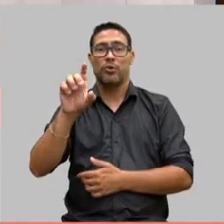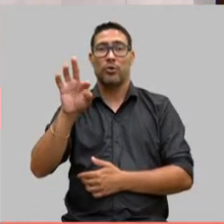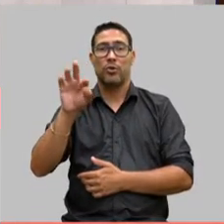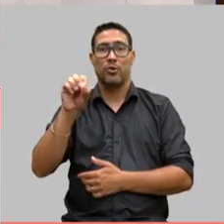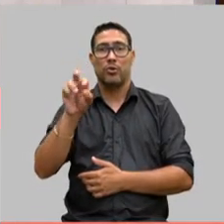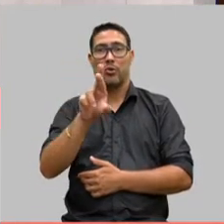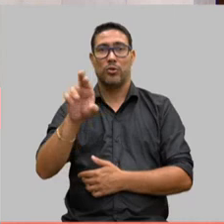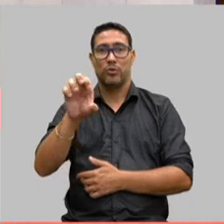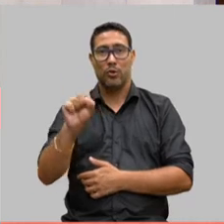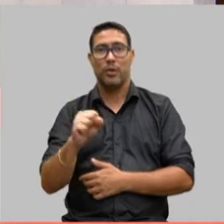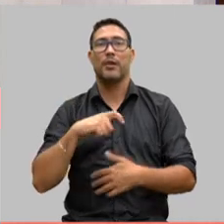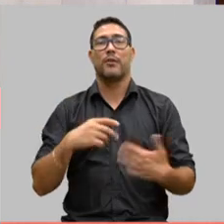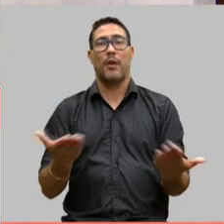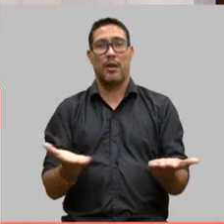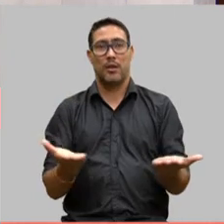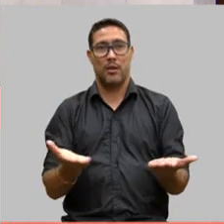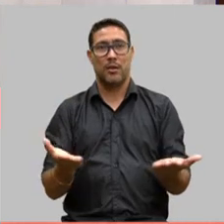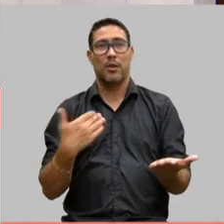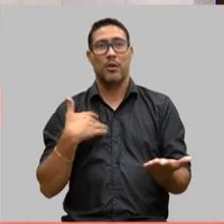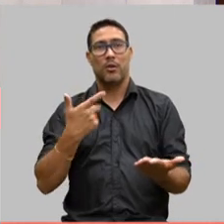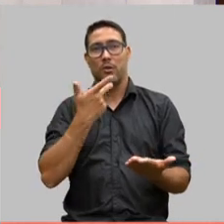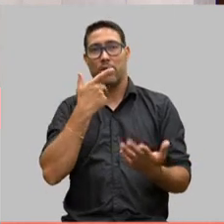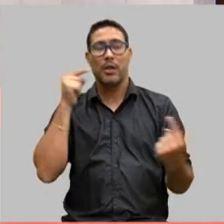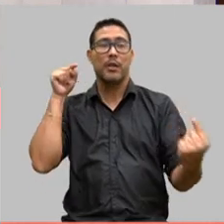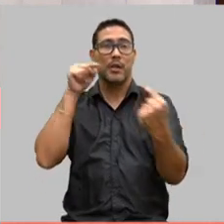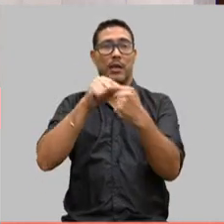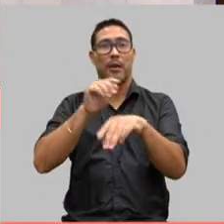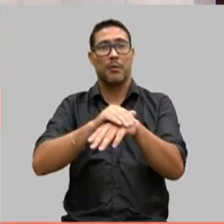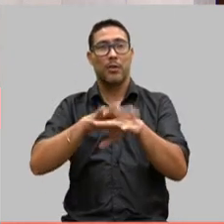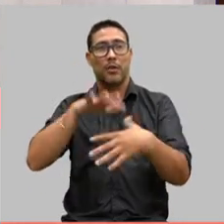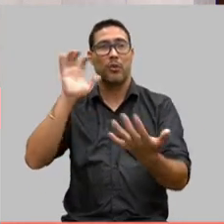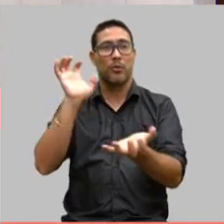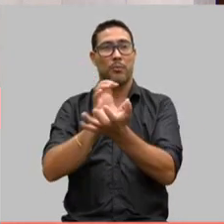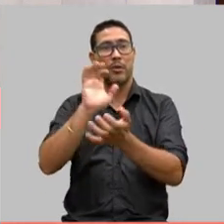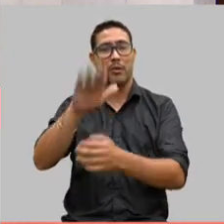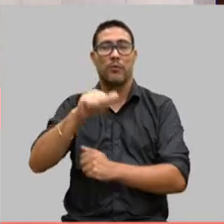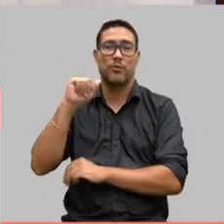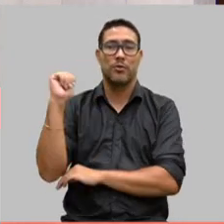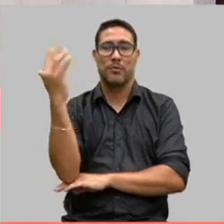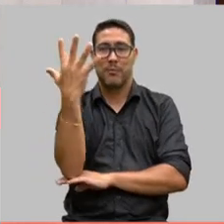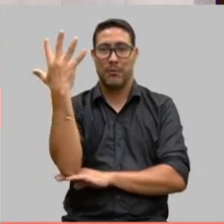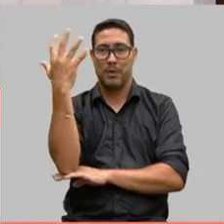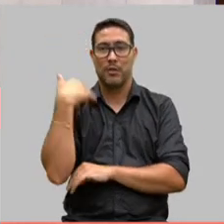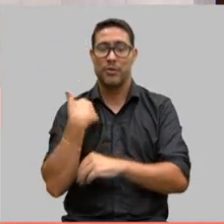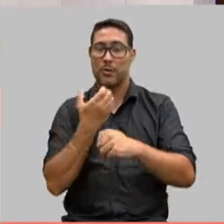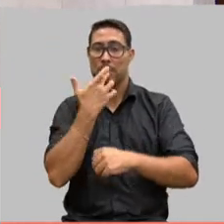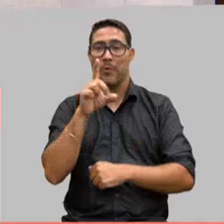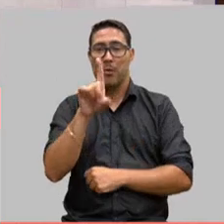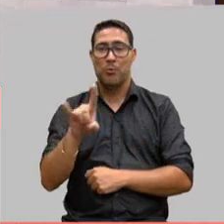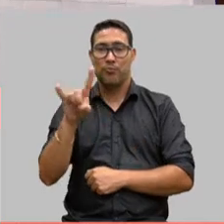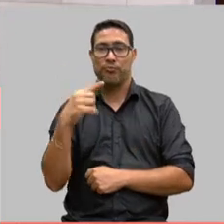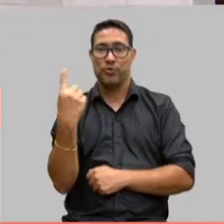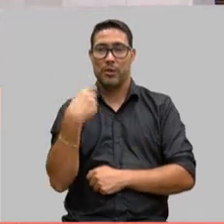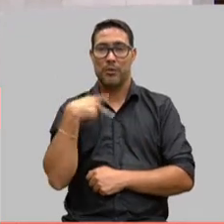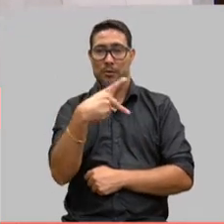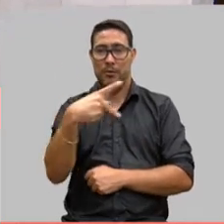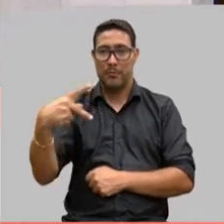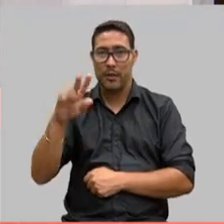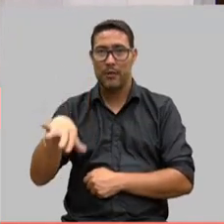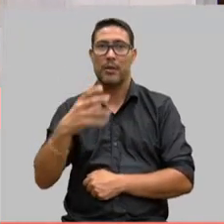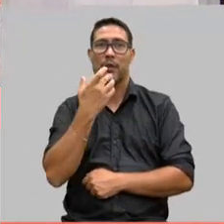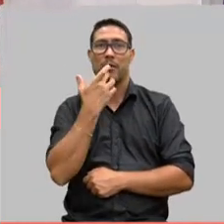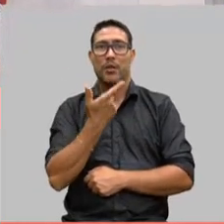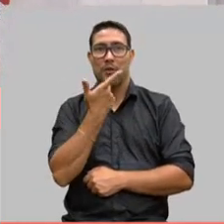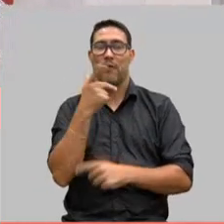para presidente da nossa Comissão de Meio Ambiente. Fique à vontade. Bom dia, senhor presidente, convidados. Serei breve,